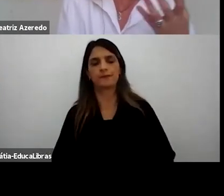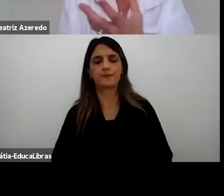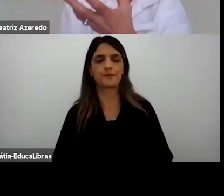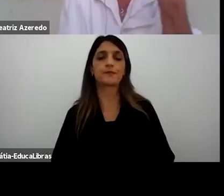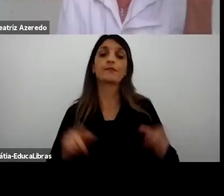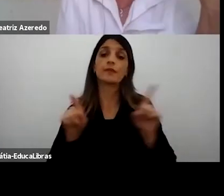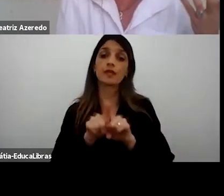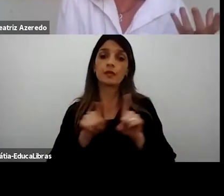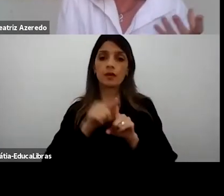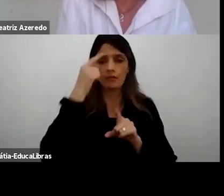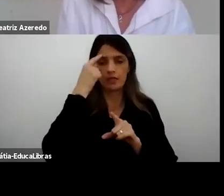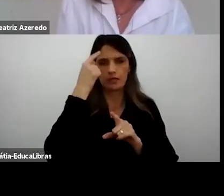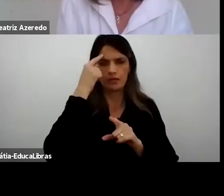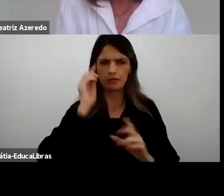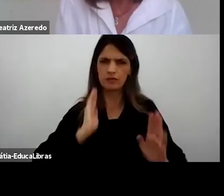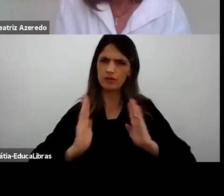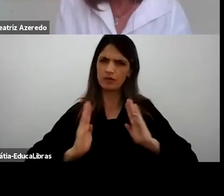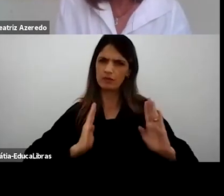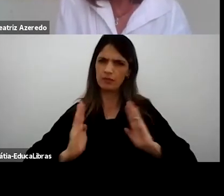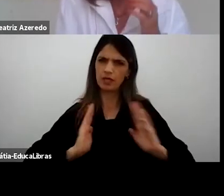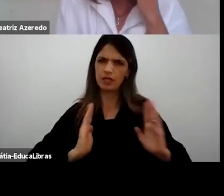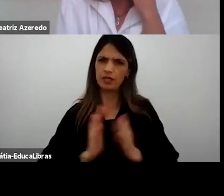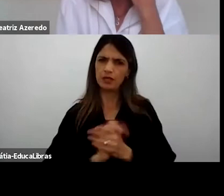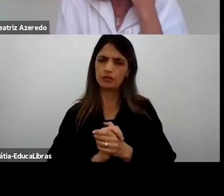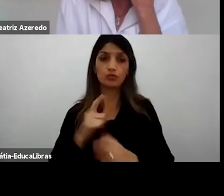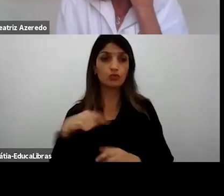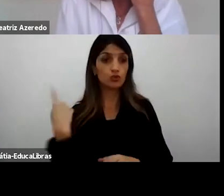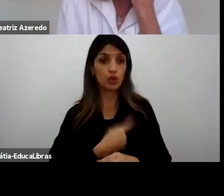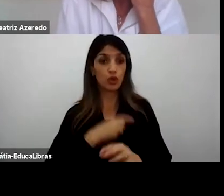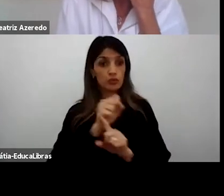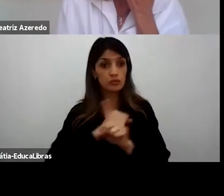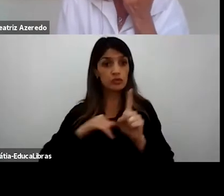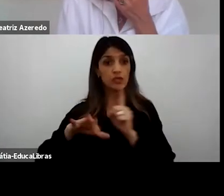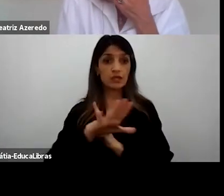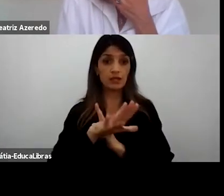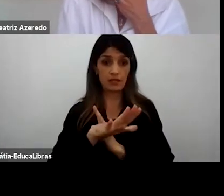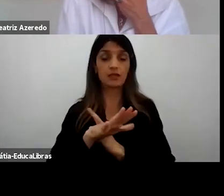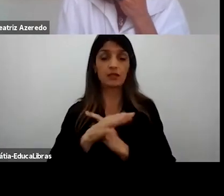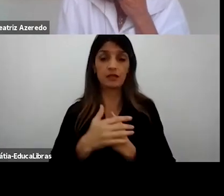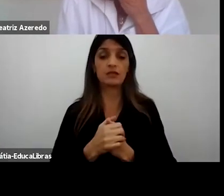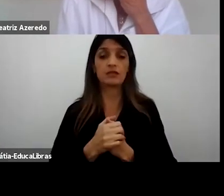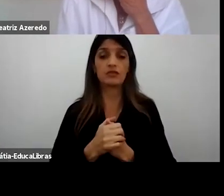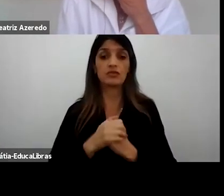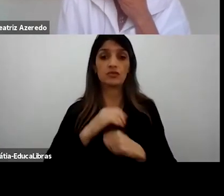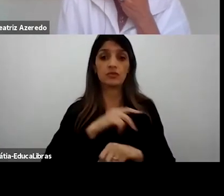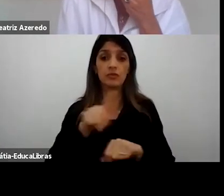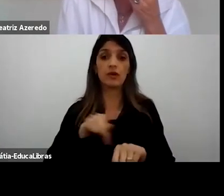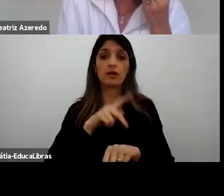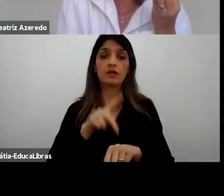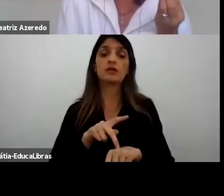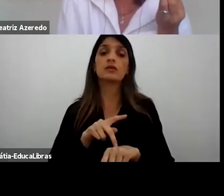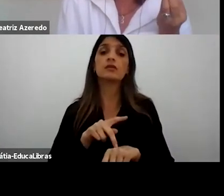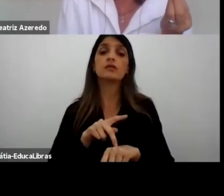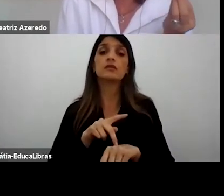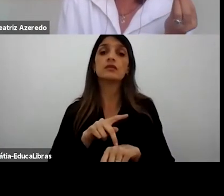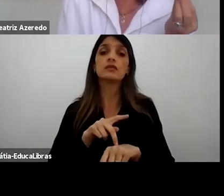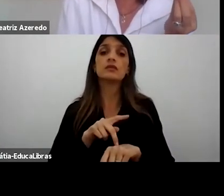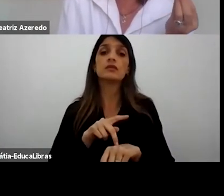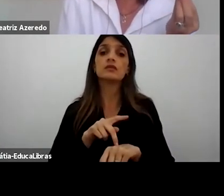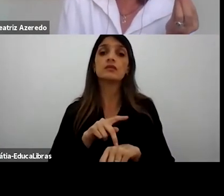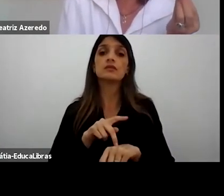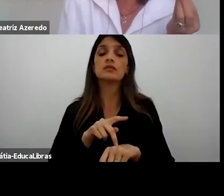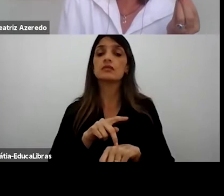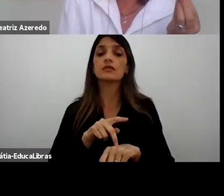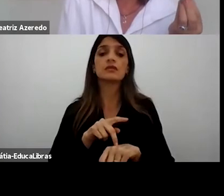momento único, enquanto sociedade, né? Enquanto país, o que traz,